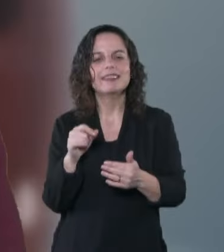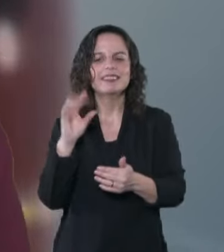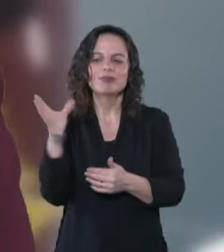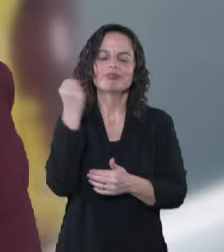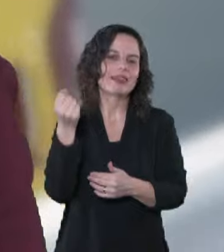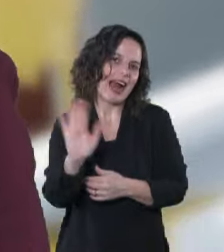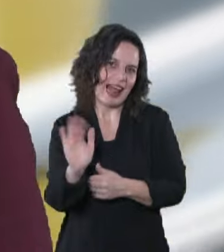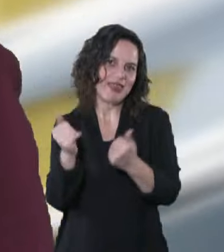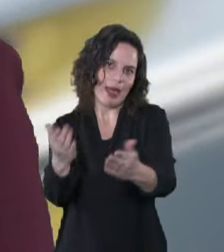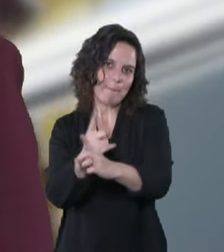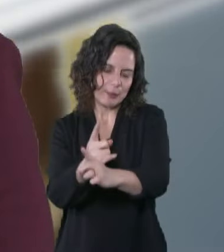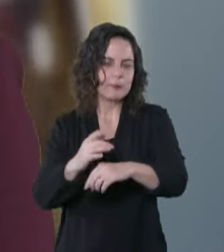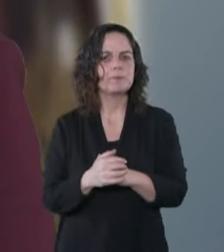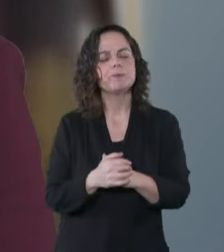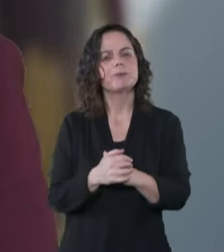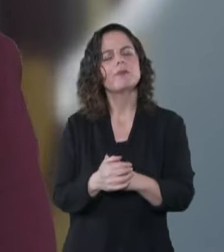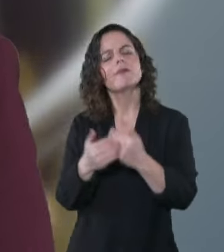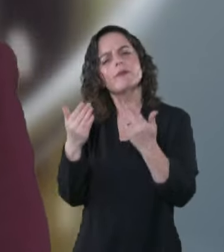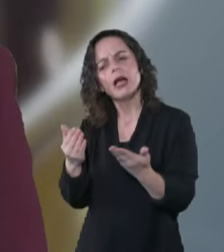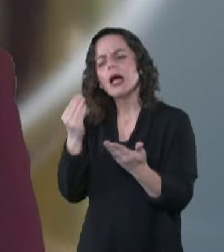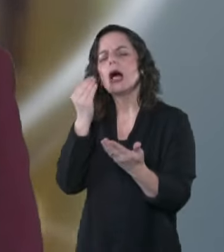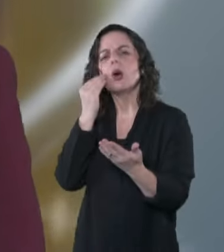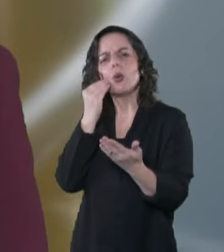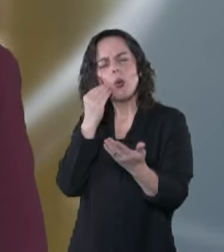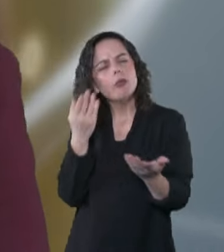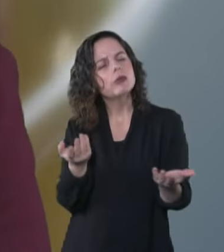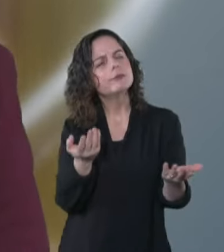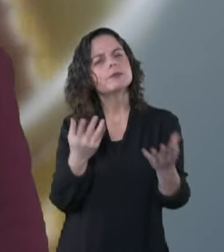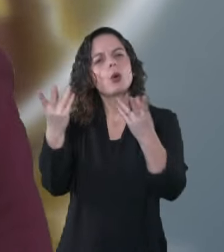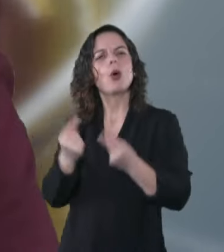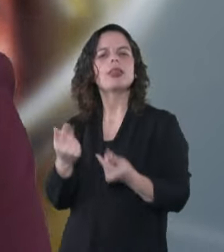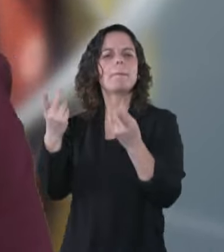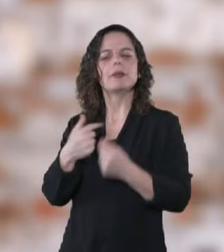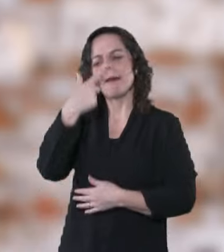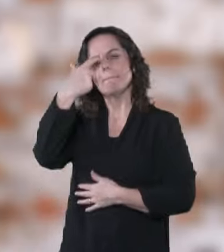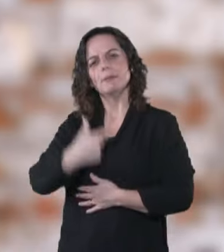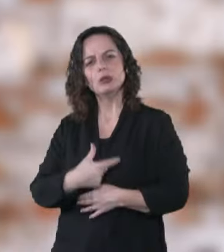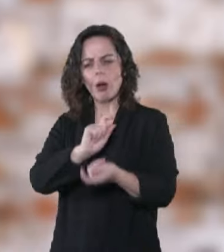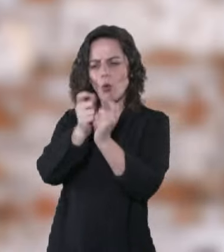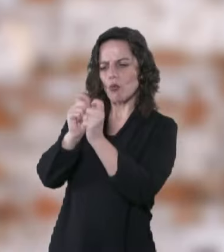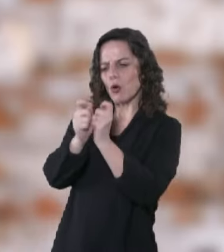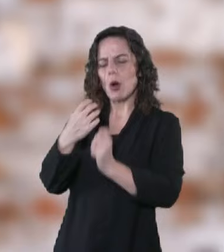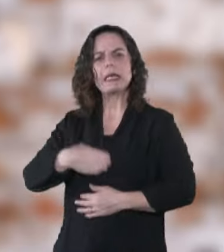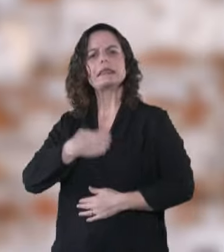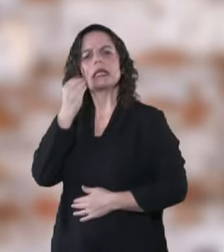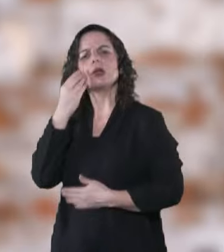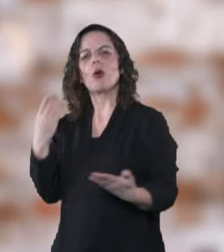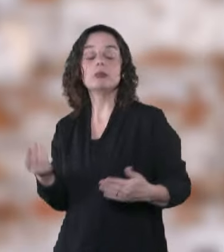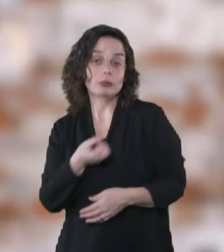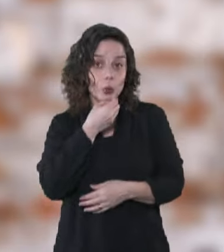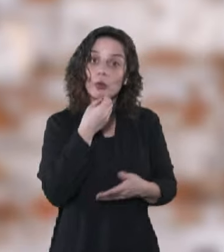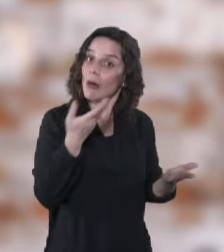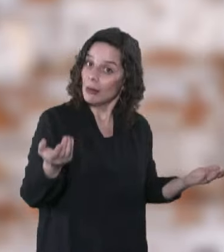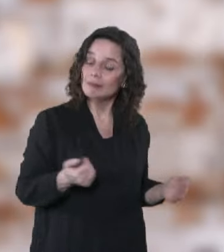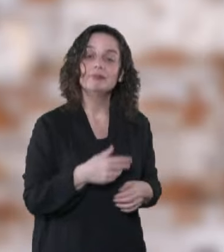Doutora Paula Franco, como é que os contabilistas estão a reagir a estas alterações? Muito bem, aliás, nós atingimos